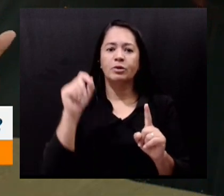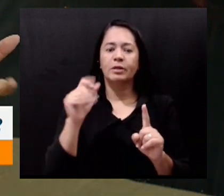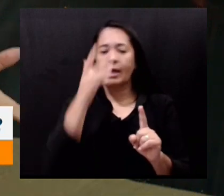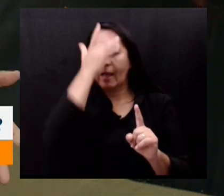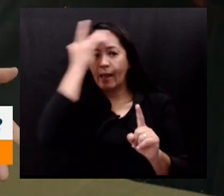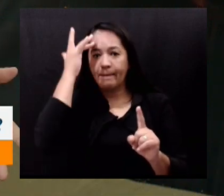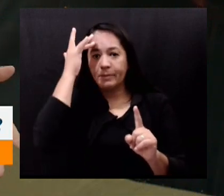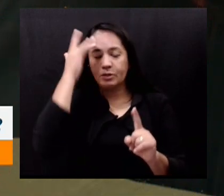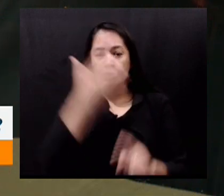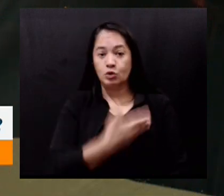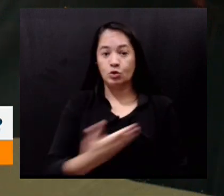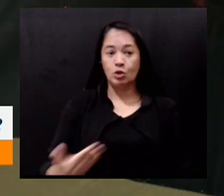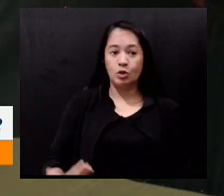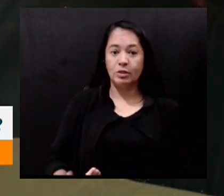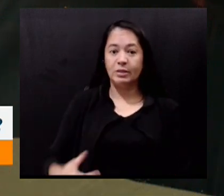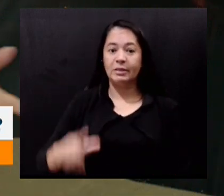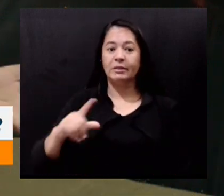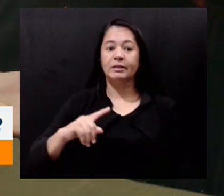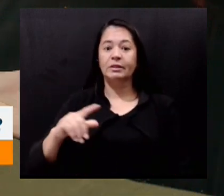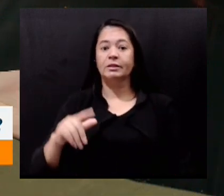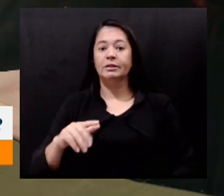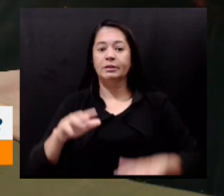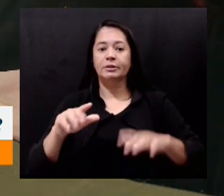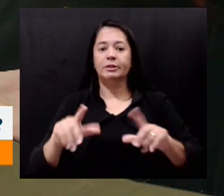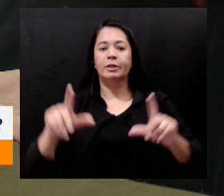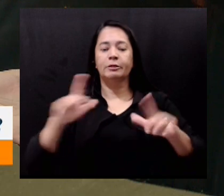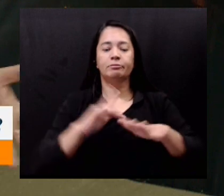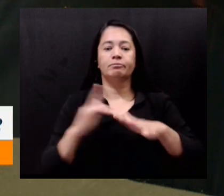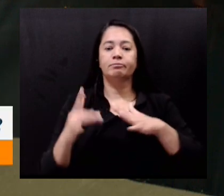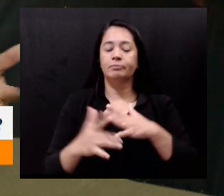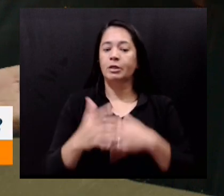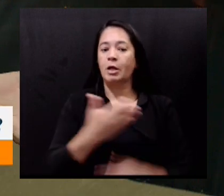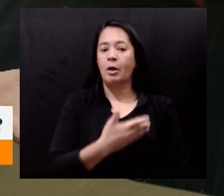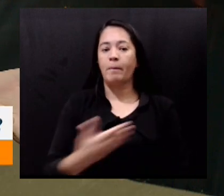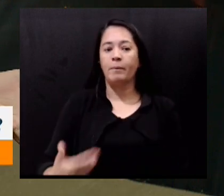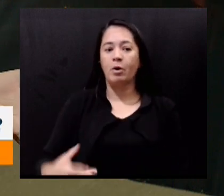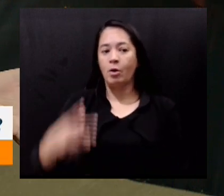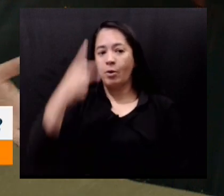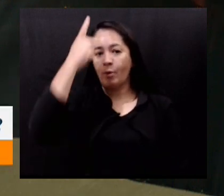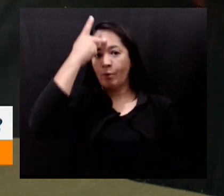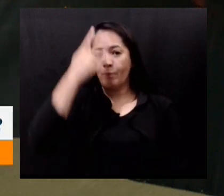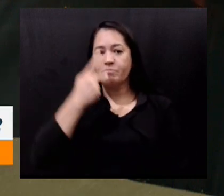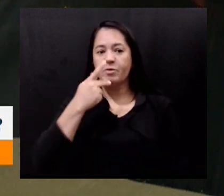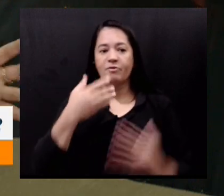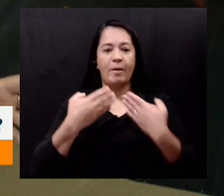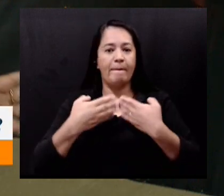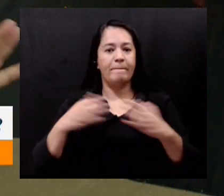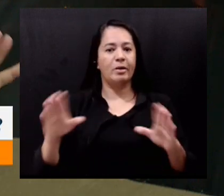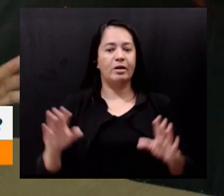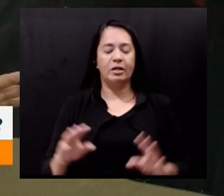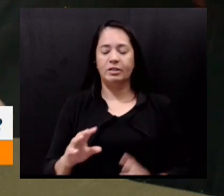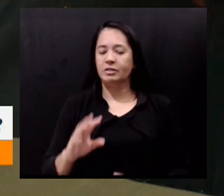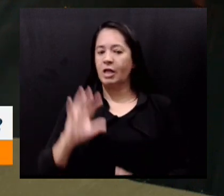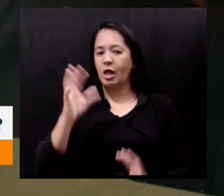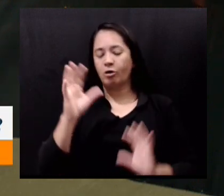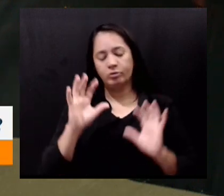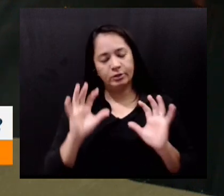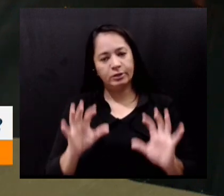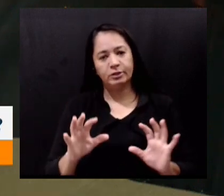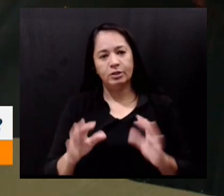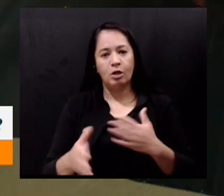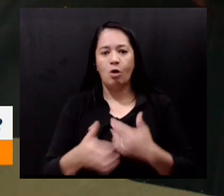uma página pública, e um perfil aberto, vai lidar com essa situação um momento ou outro,